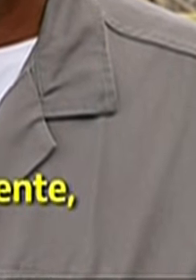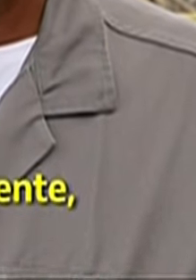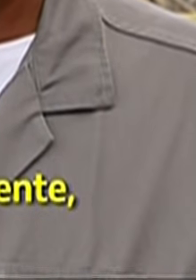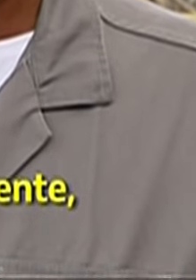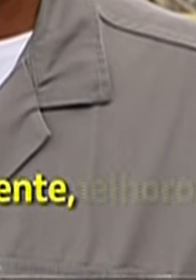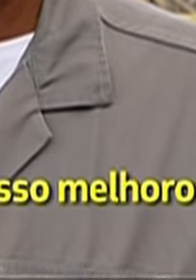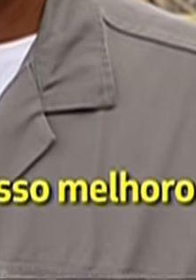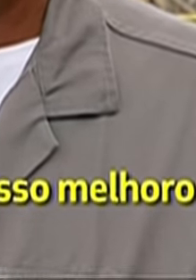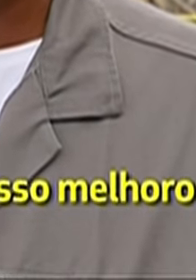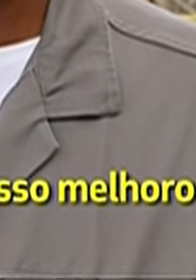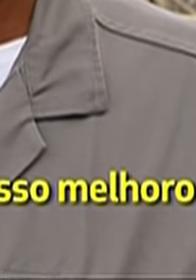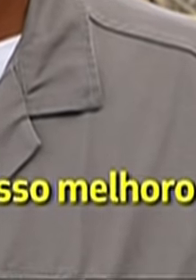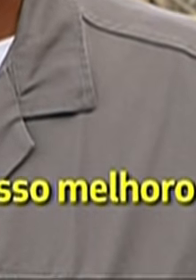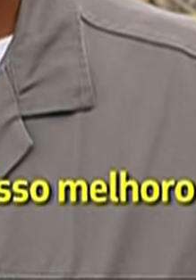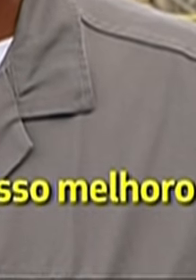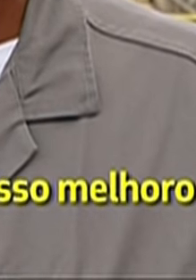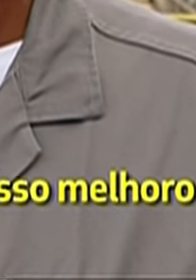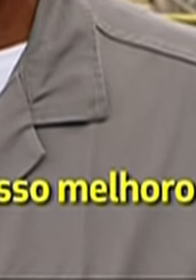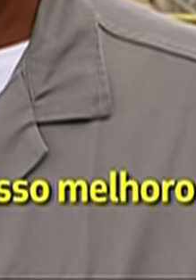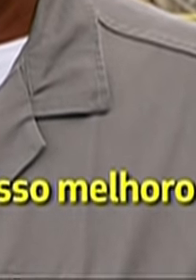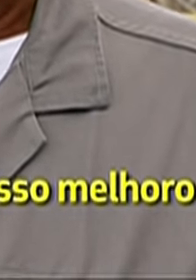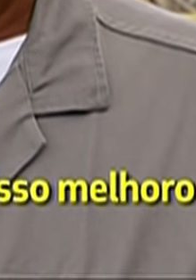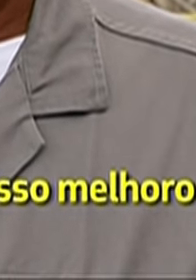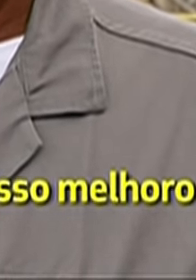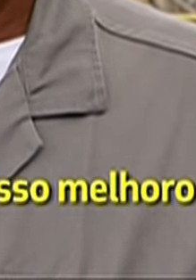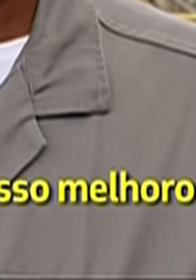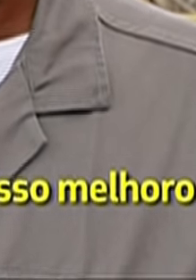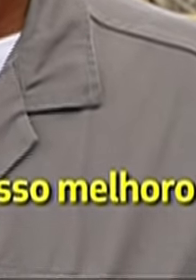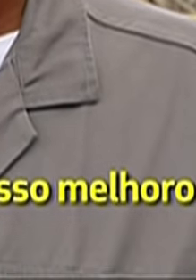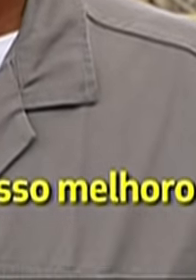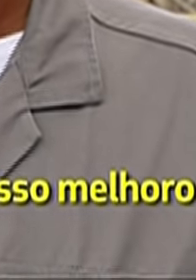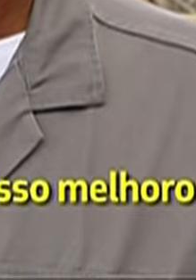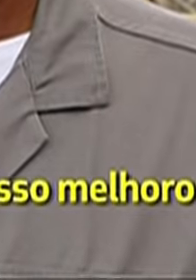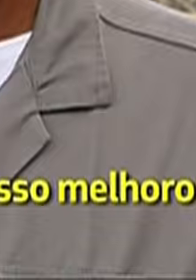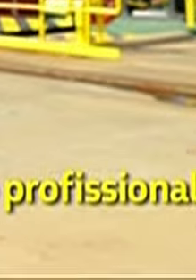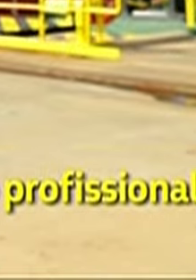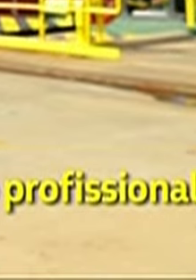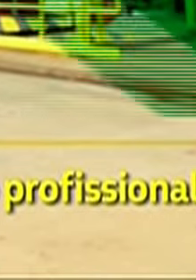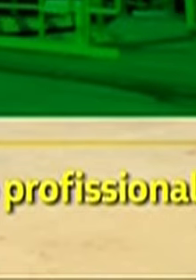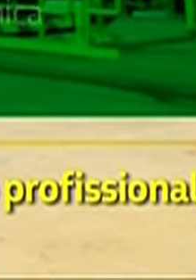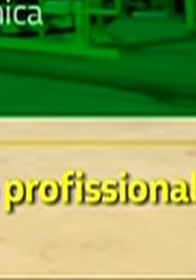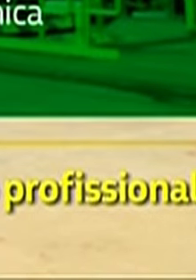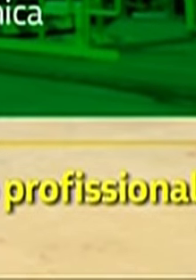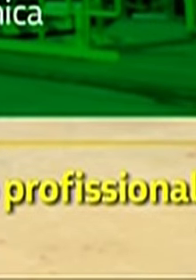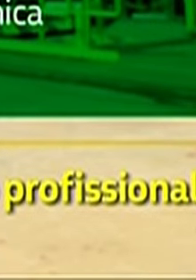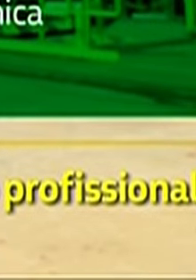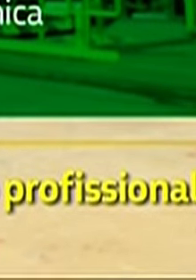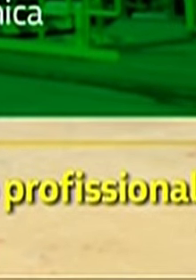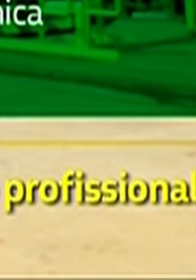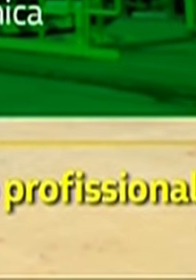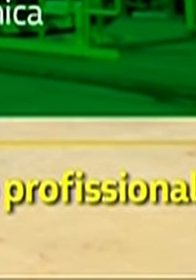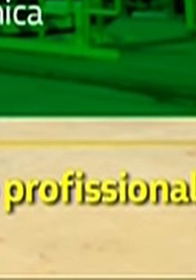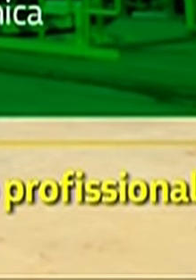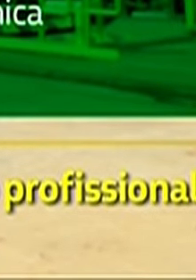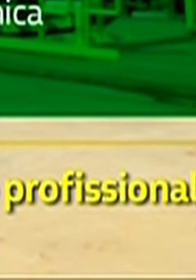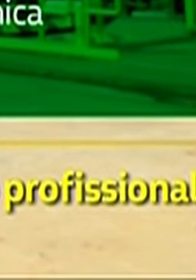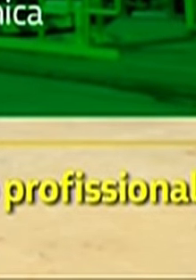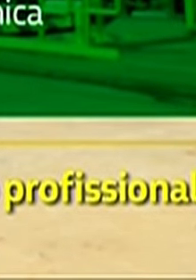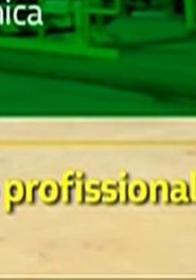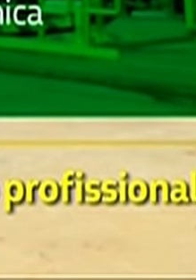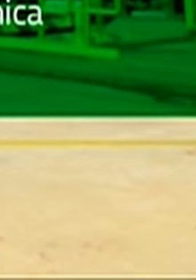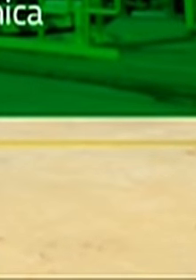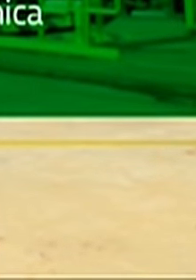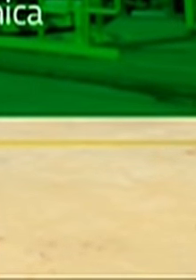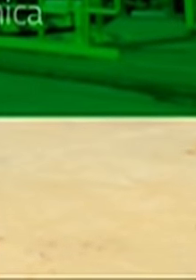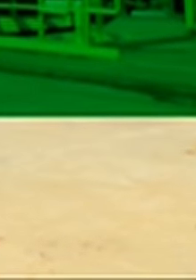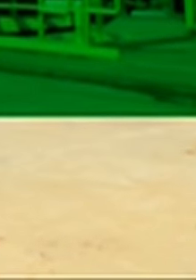mudou radicalmente, eu tinha até problemas de saúde, até nisso melhorou. Eu enxergo isso como um crescimento